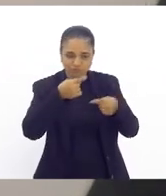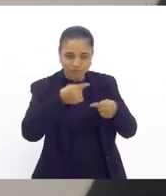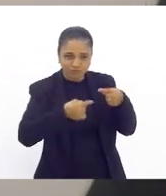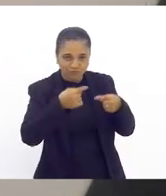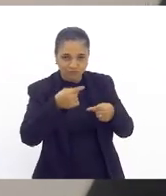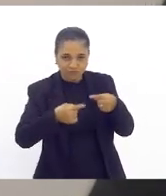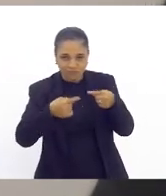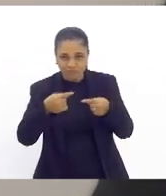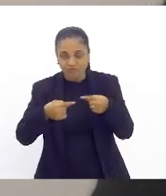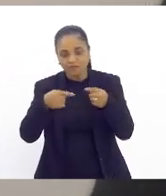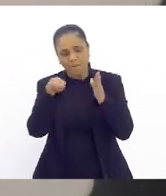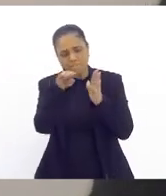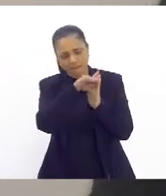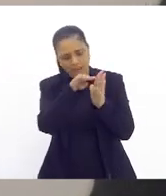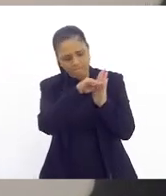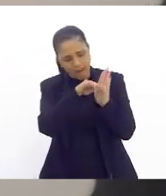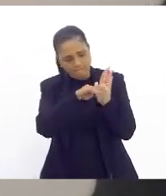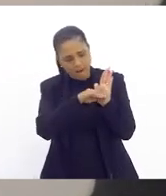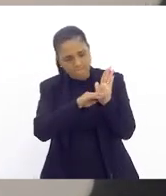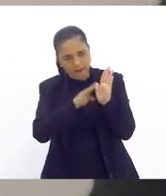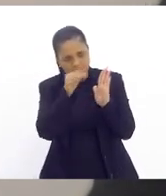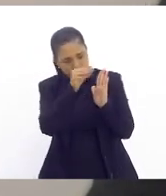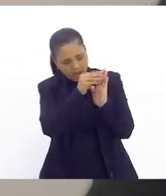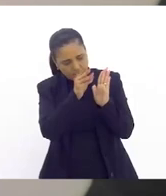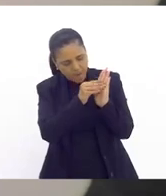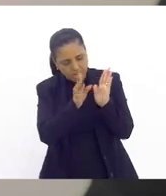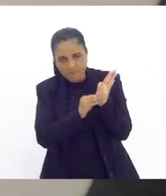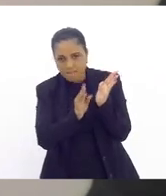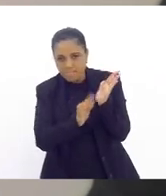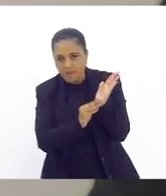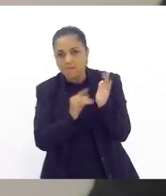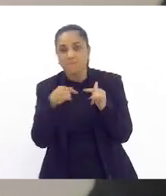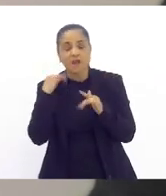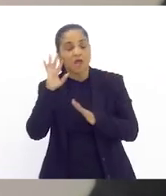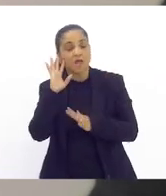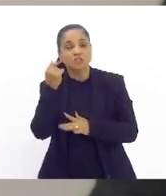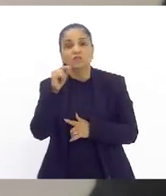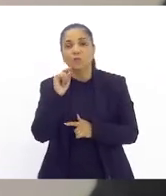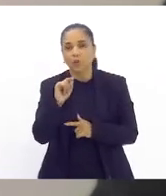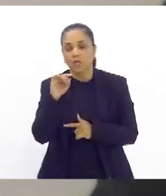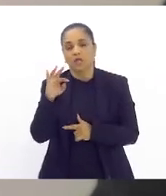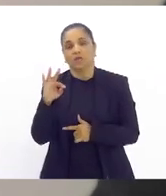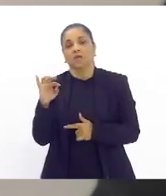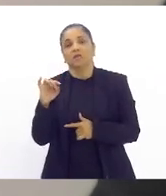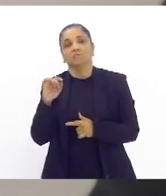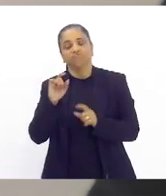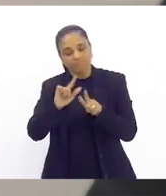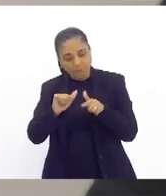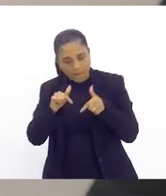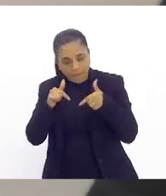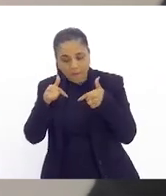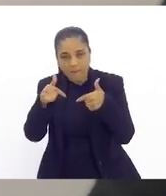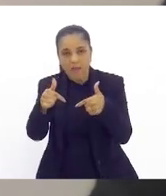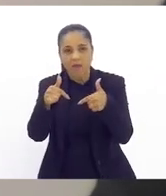o que que vai ser feito e que vai ser resolvido Tiago para que a gente tenha condição de efetivamente deixar o estado Crescer